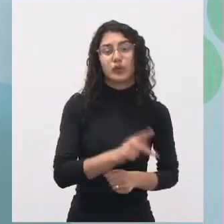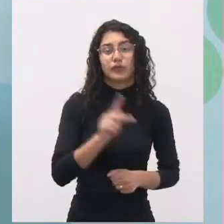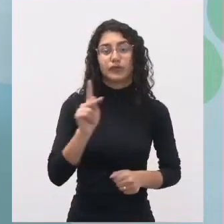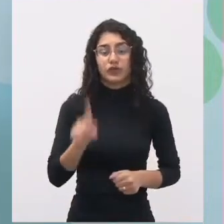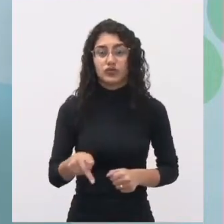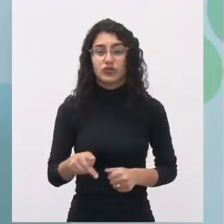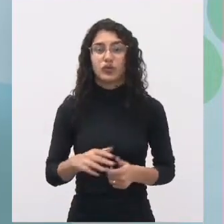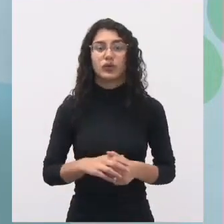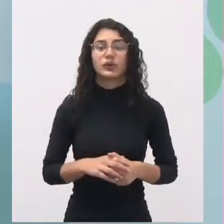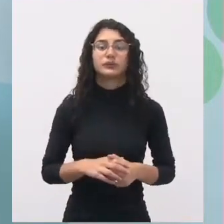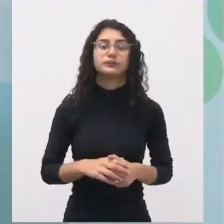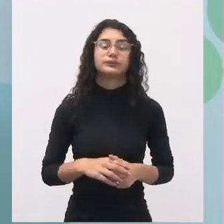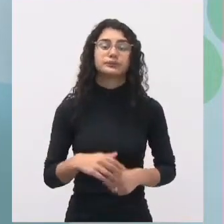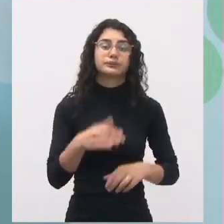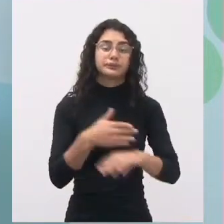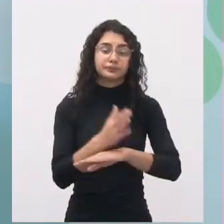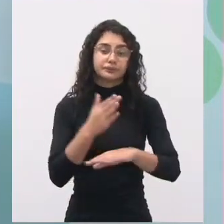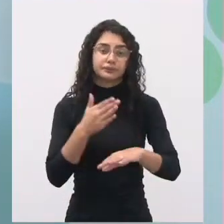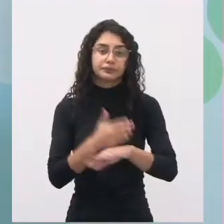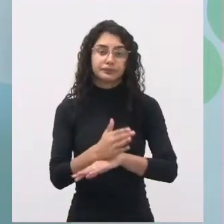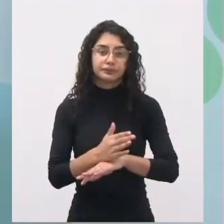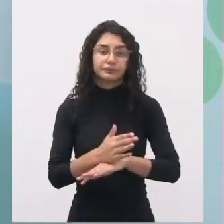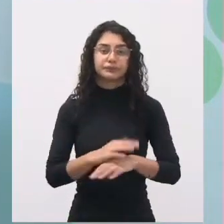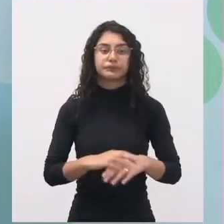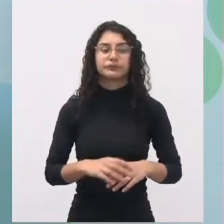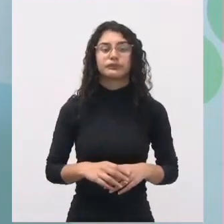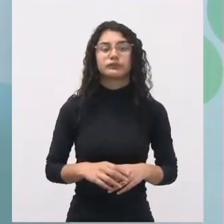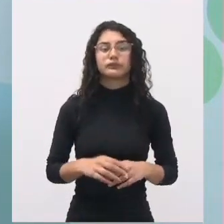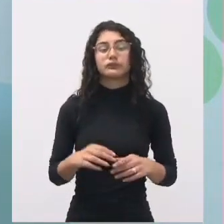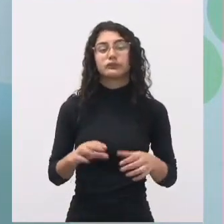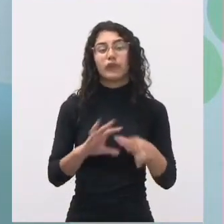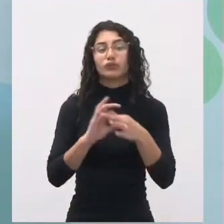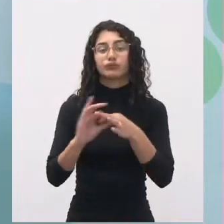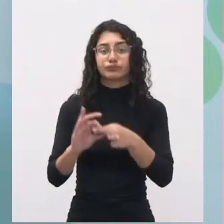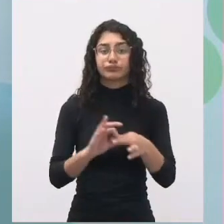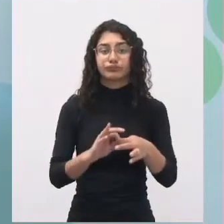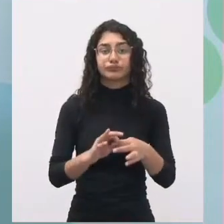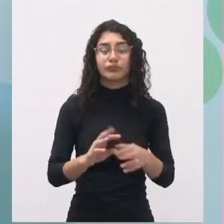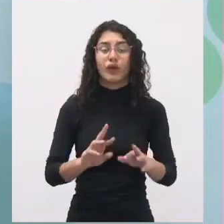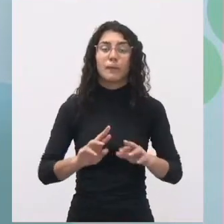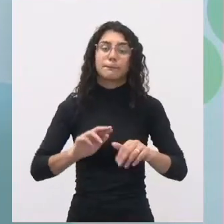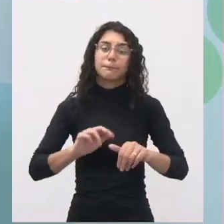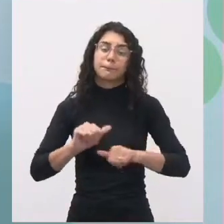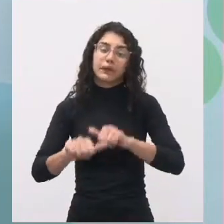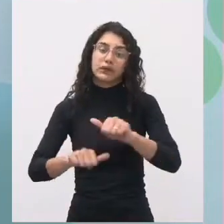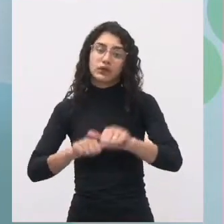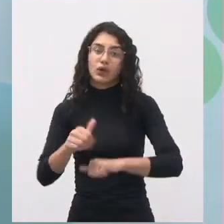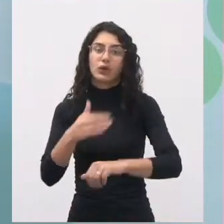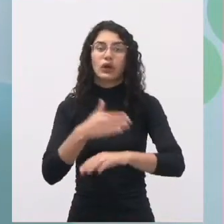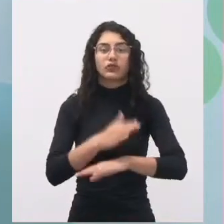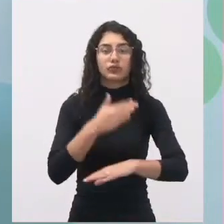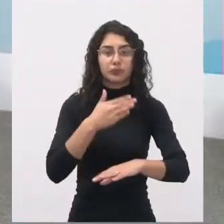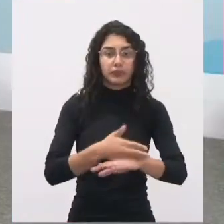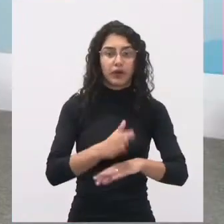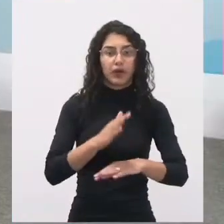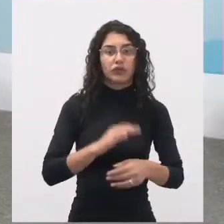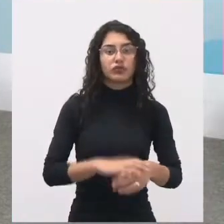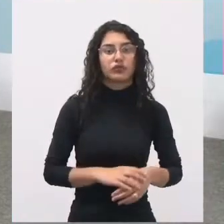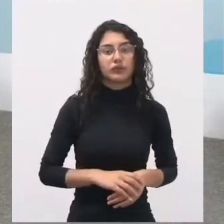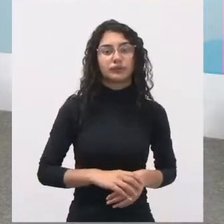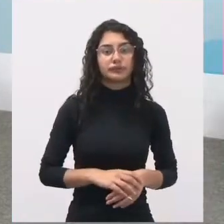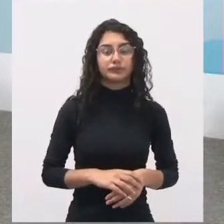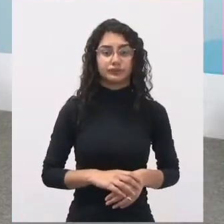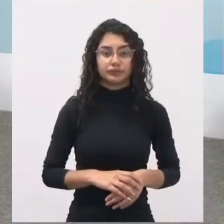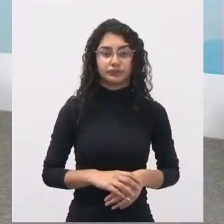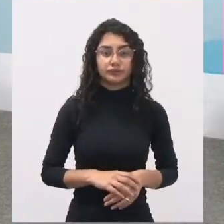participantes, isso envolve um monte de reflexão e as ações, tá? As mudanças de práticas, as concepções, por exemplo, alguns